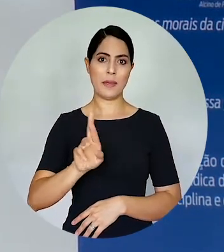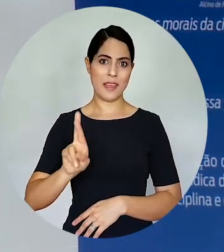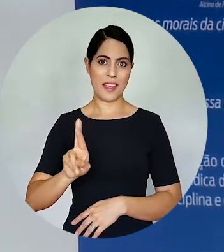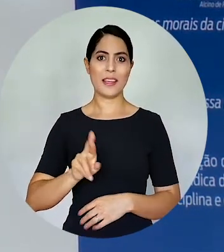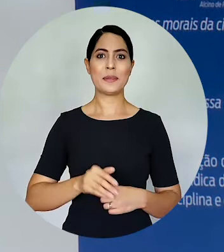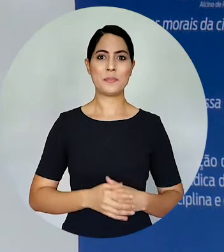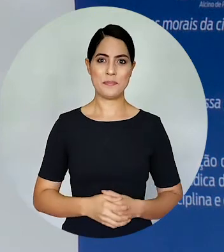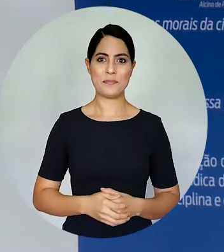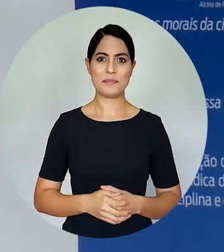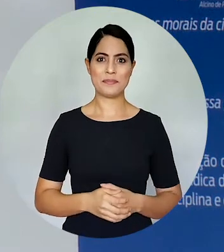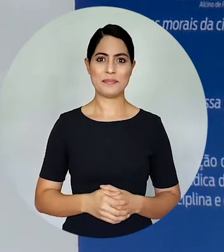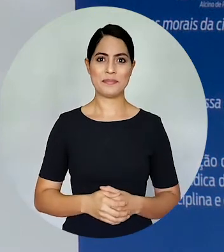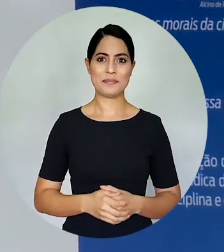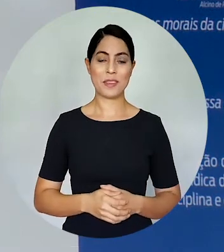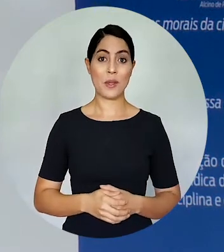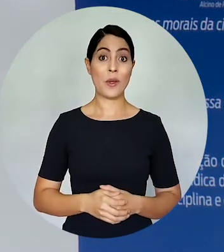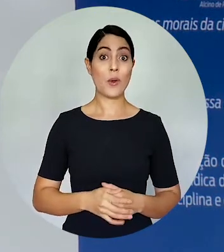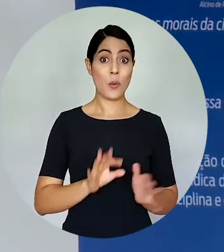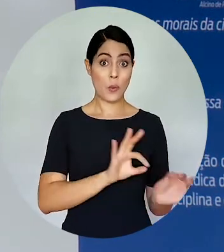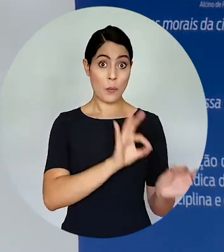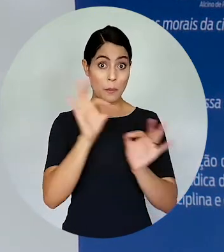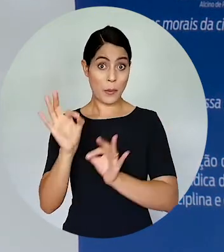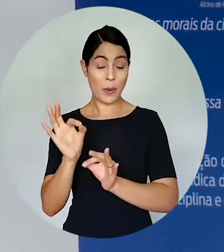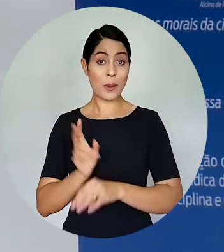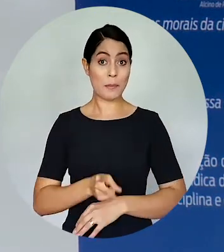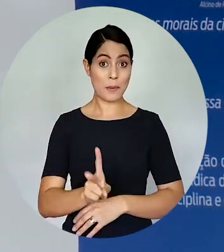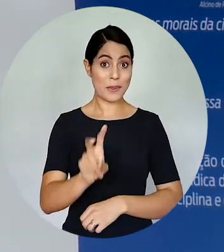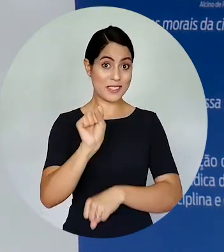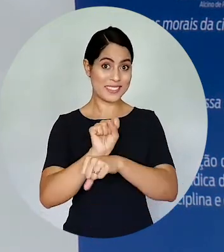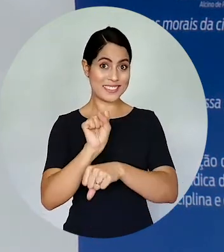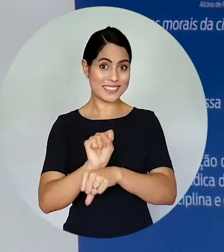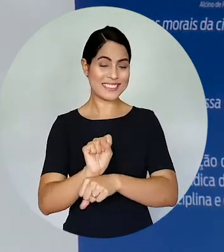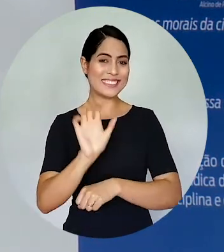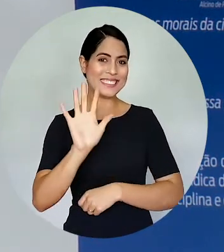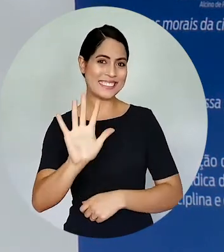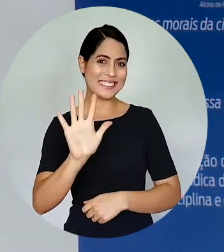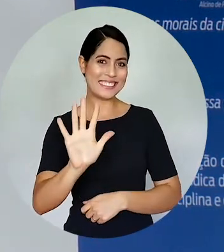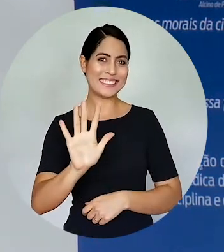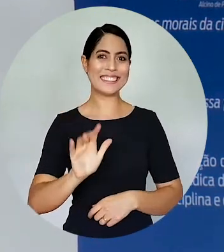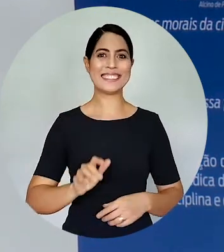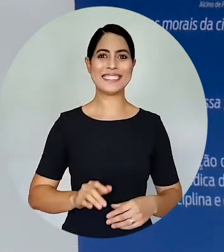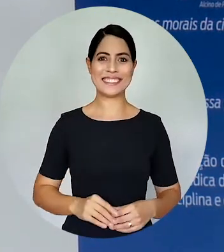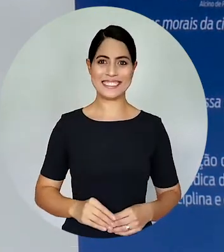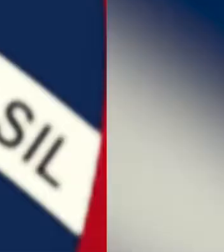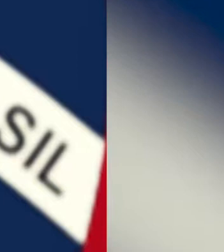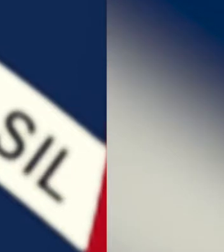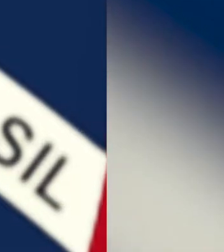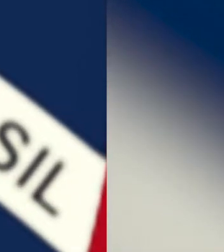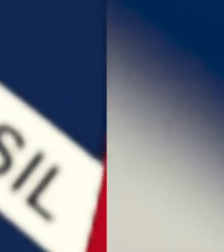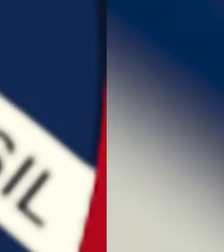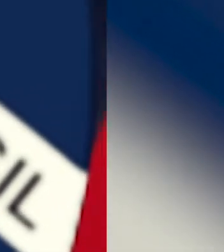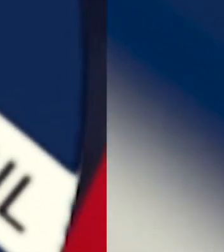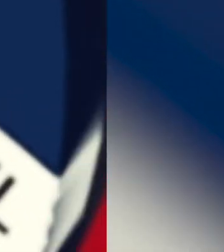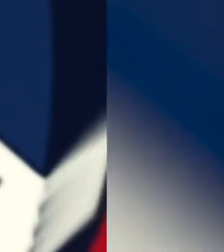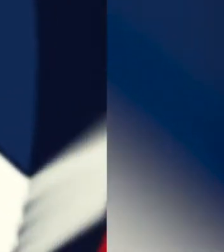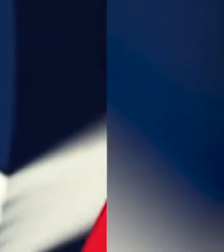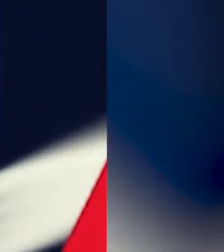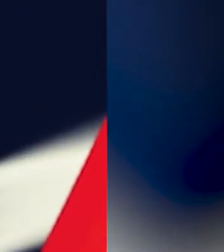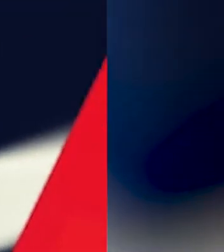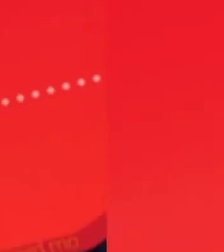www.oab.org.br. Agora nós vamos para um breve intervalo. É rapidinho. Não saia daí.